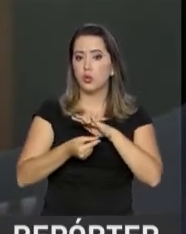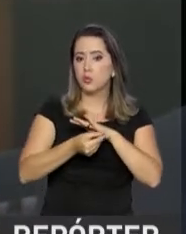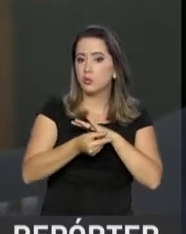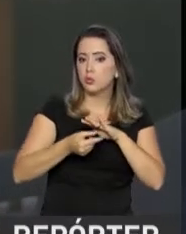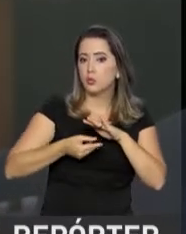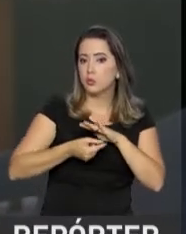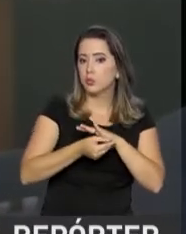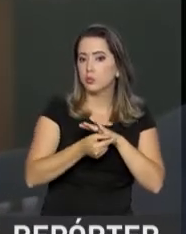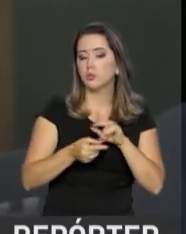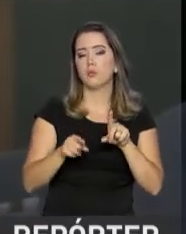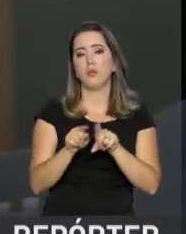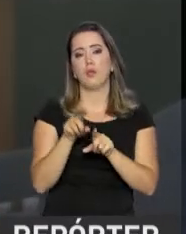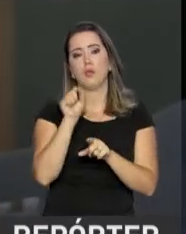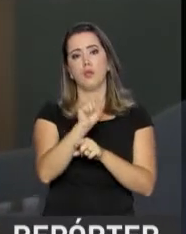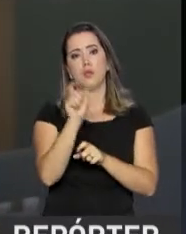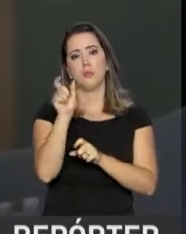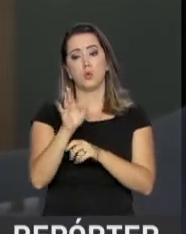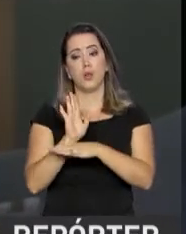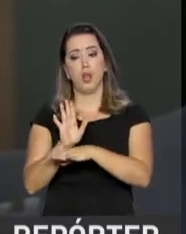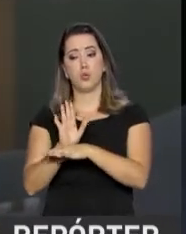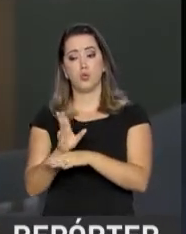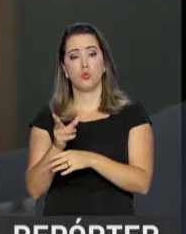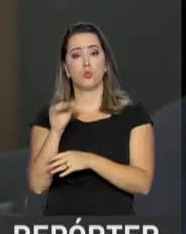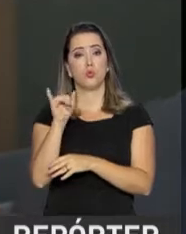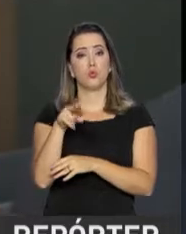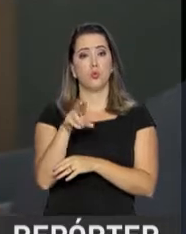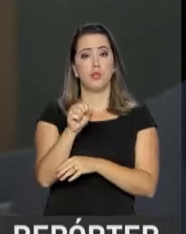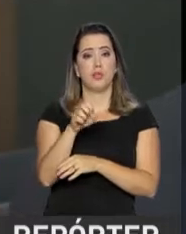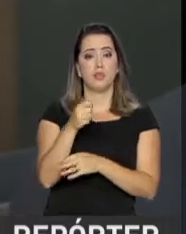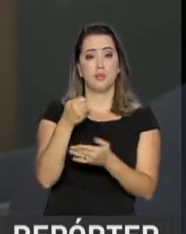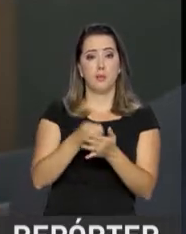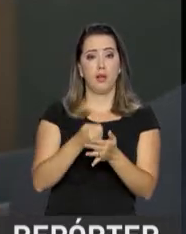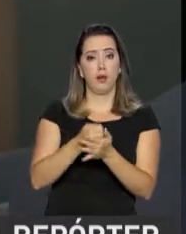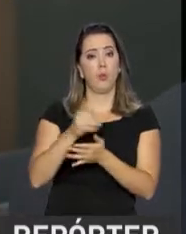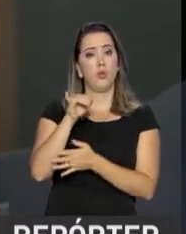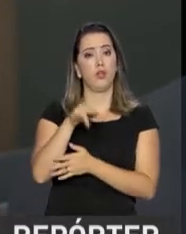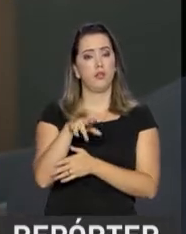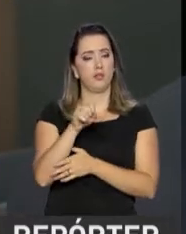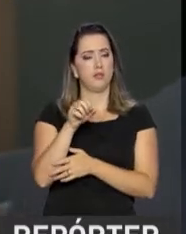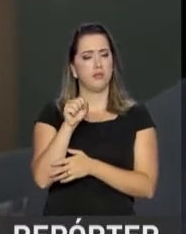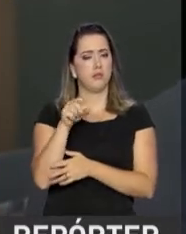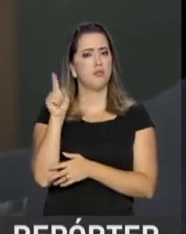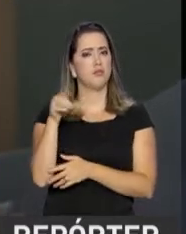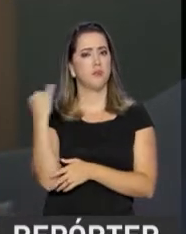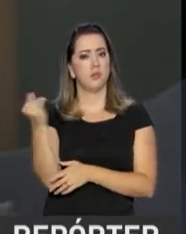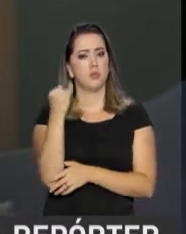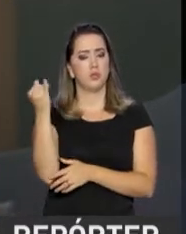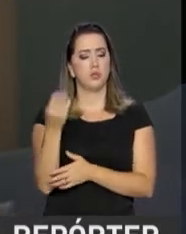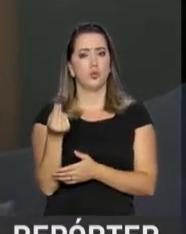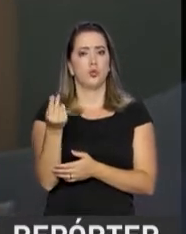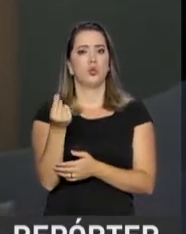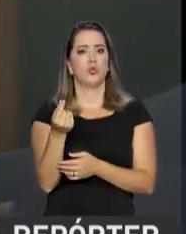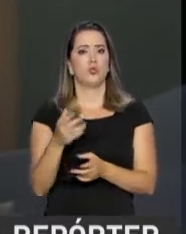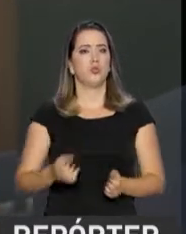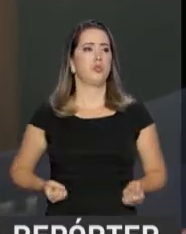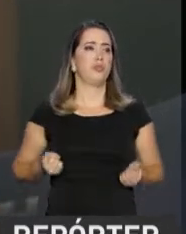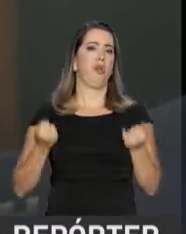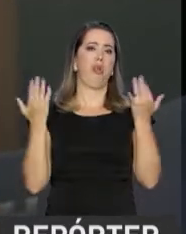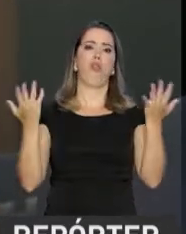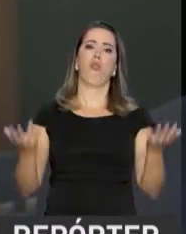contribuição dos trabalhadores para quem contribui com a previdência é fundamental que esse recurso não seja